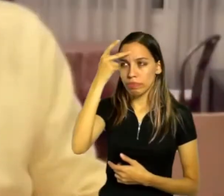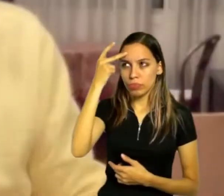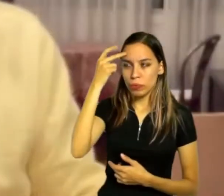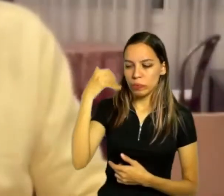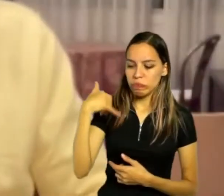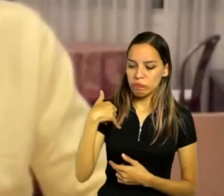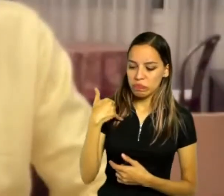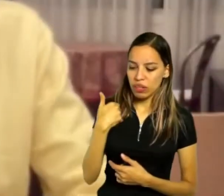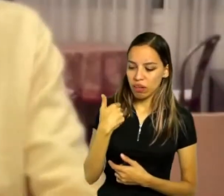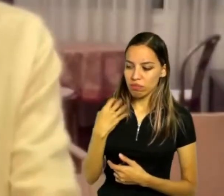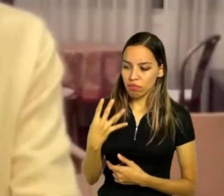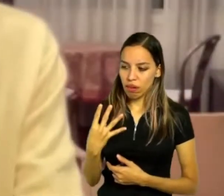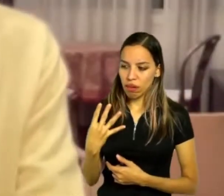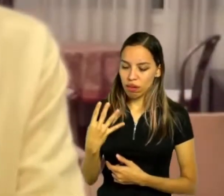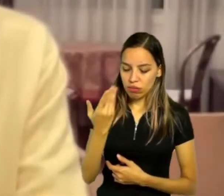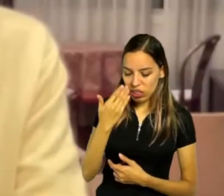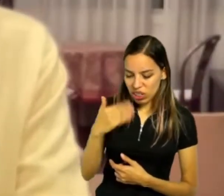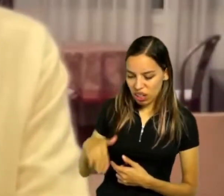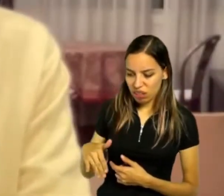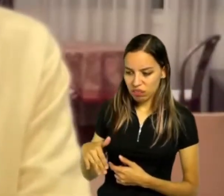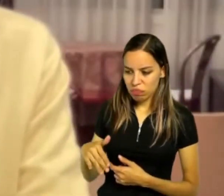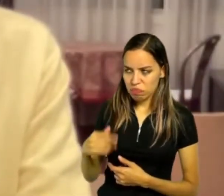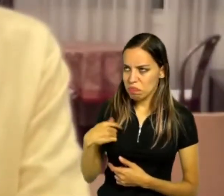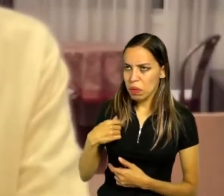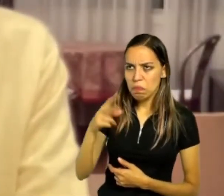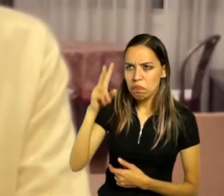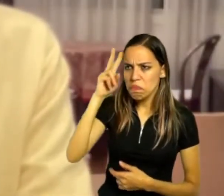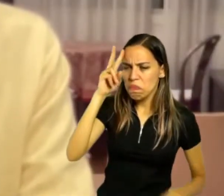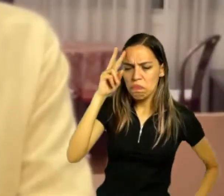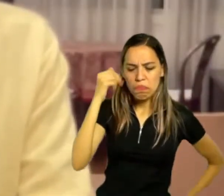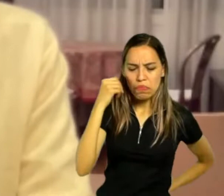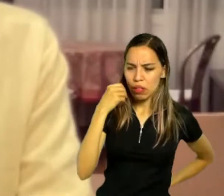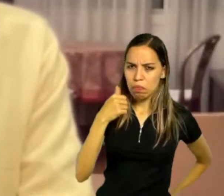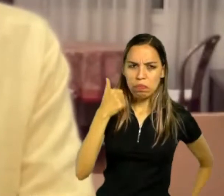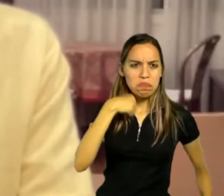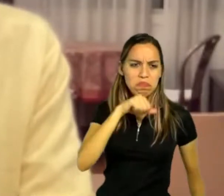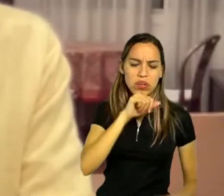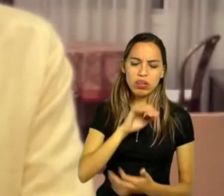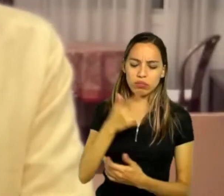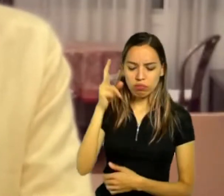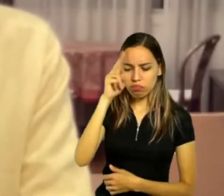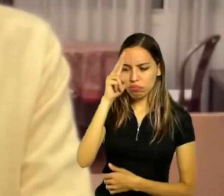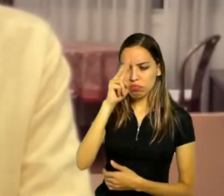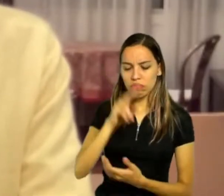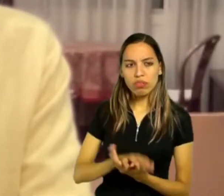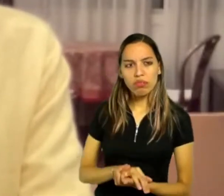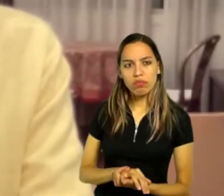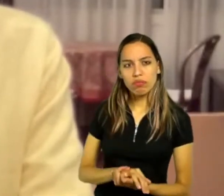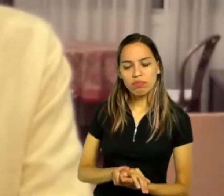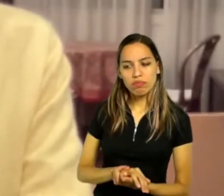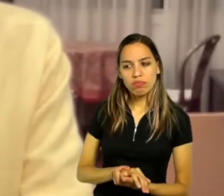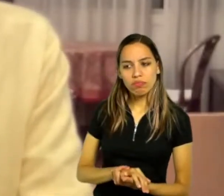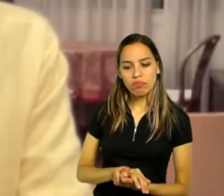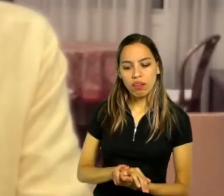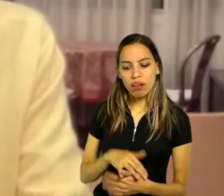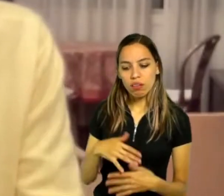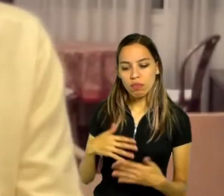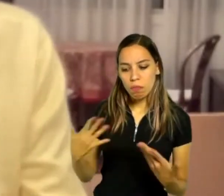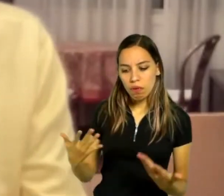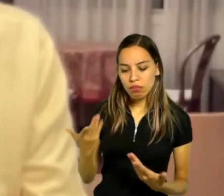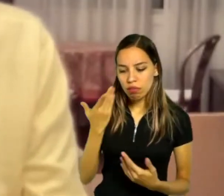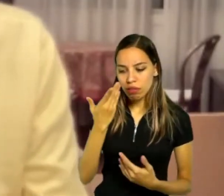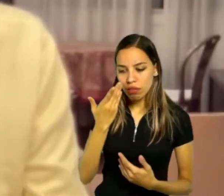mãe, tenho passagens muito fortes, que eu lembro bem dela. mas a criança